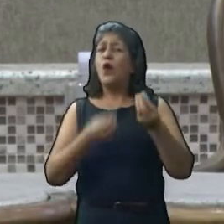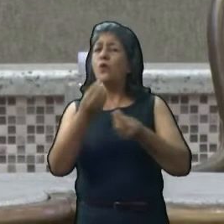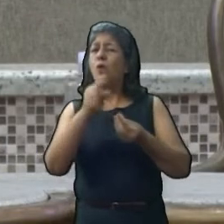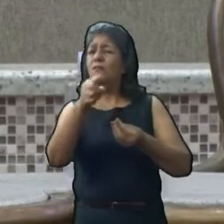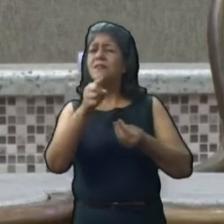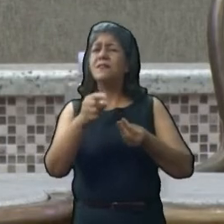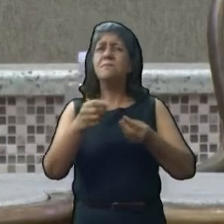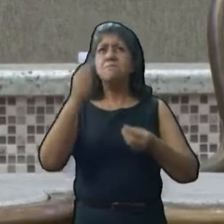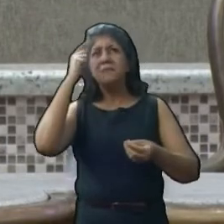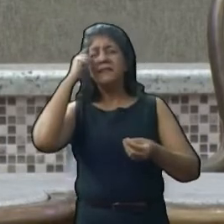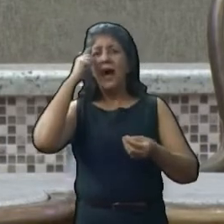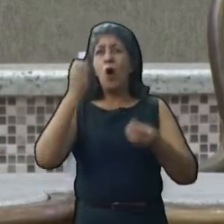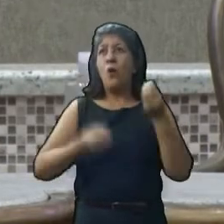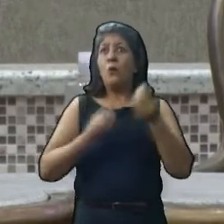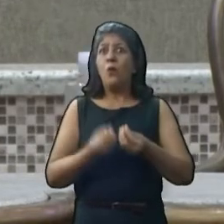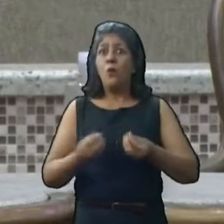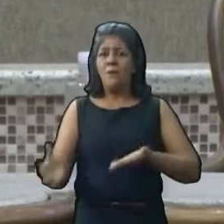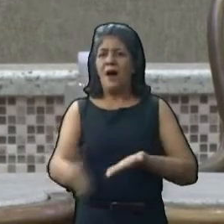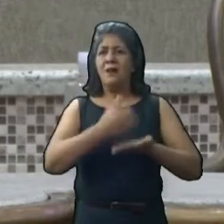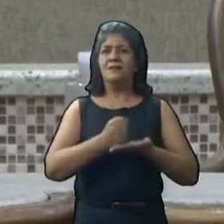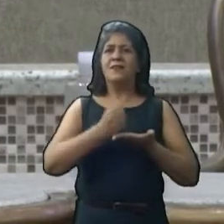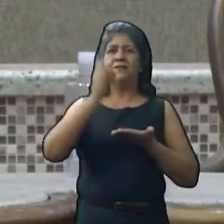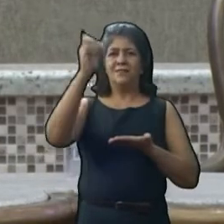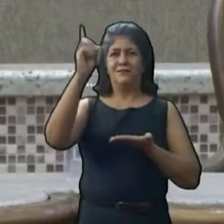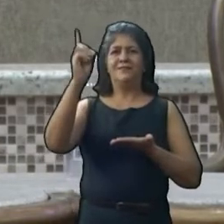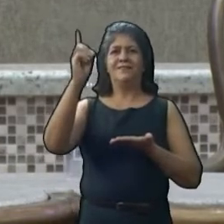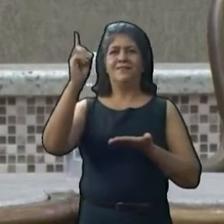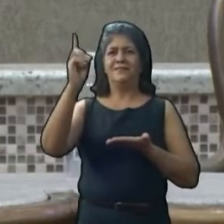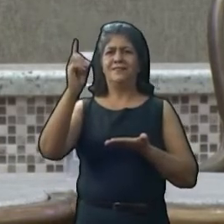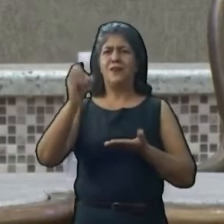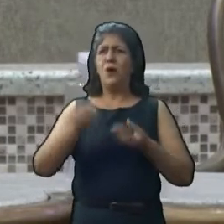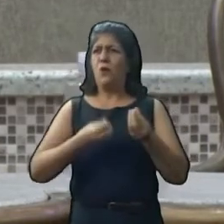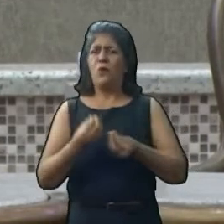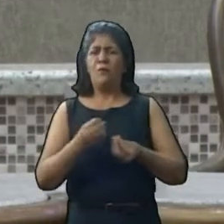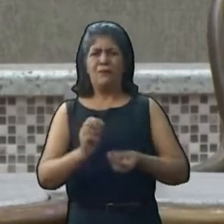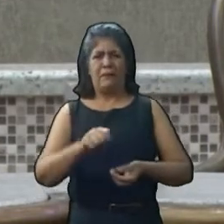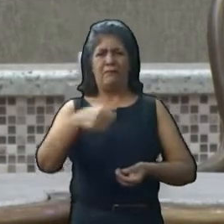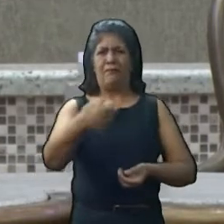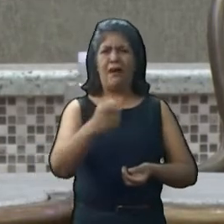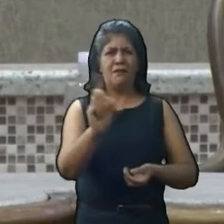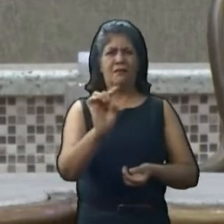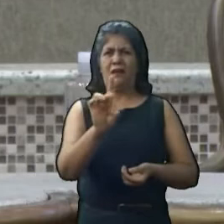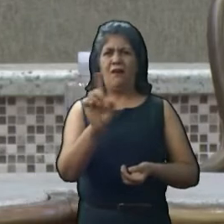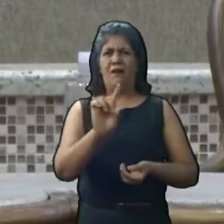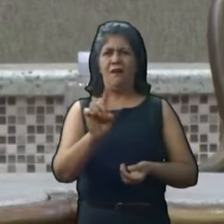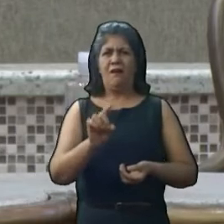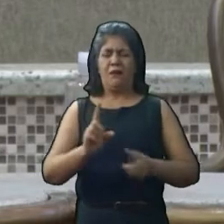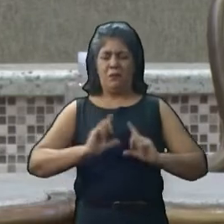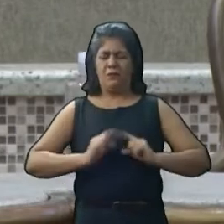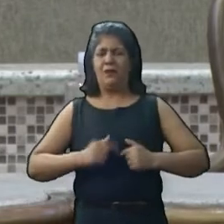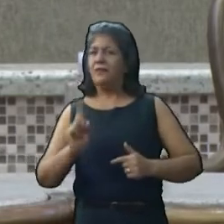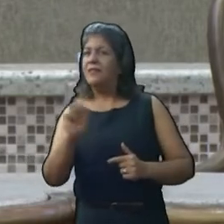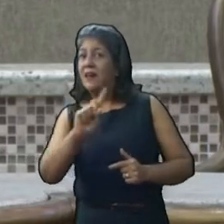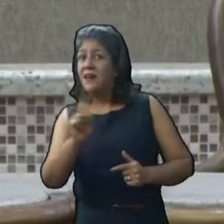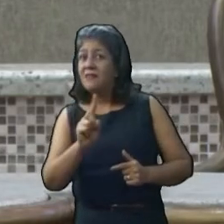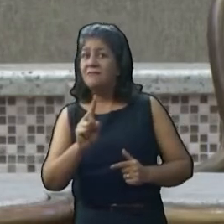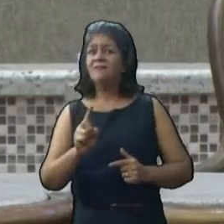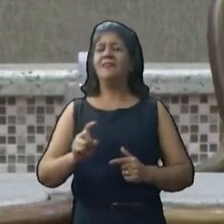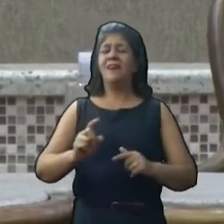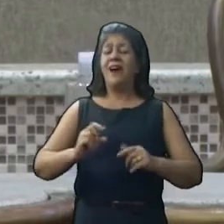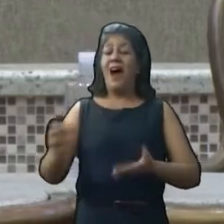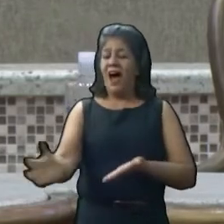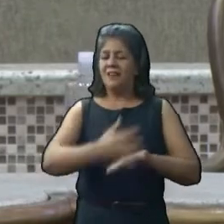essa salvação de deus que não foi dada não foi proporcionada somente para os judeus mas para